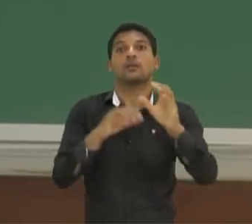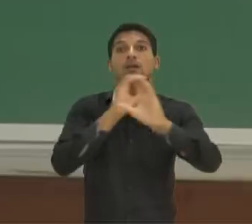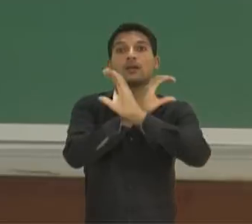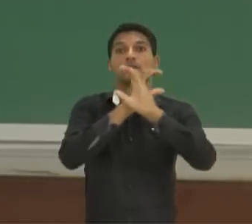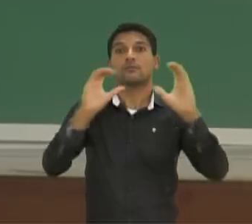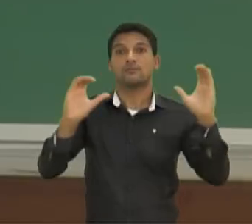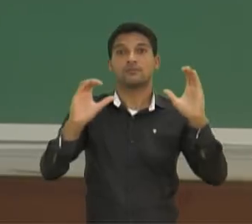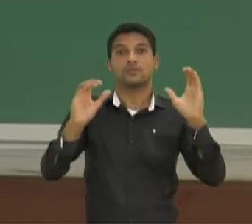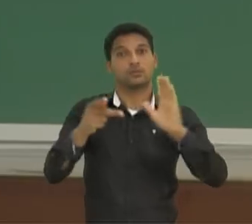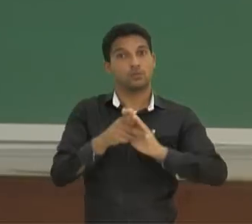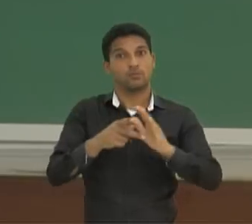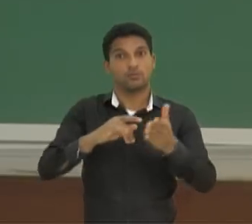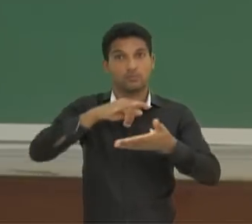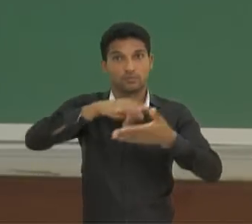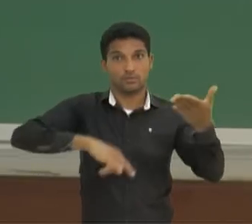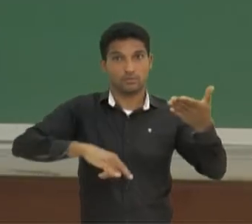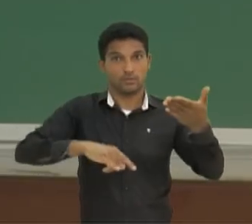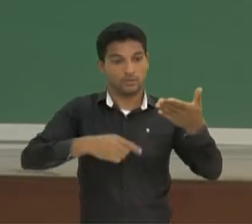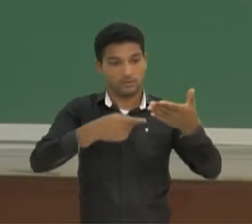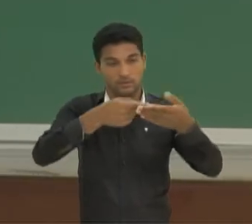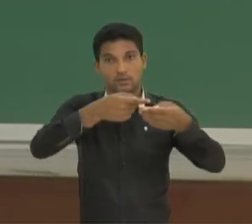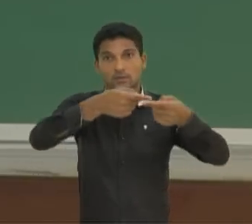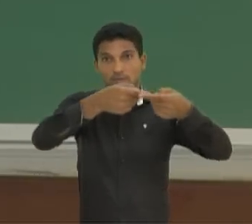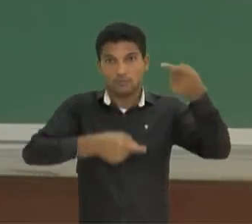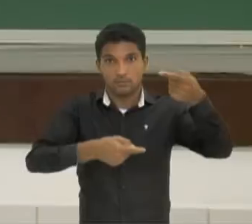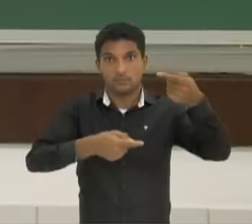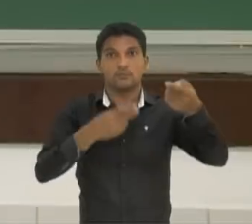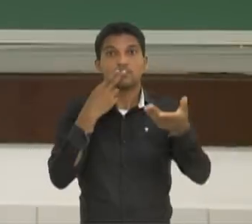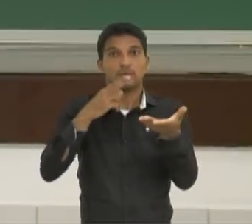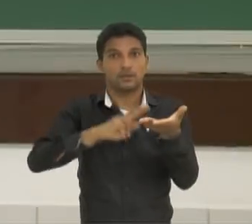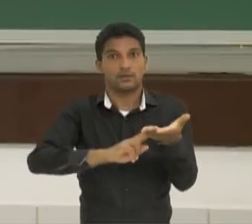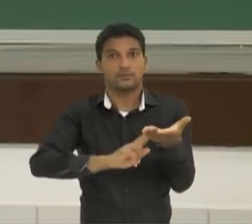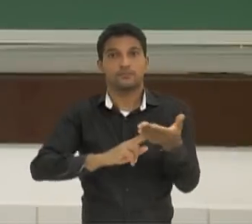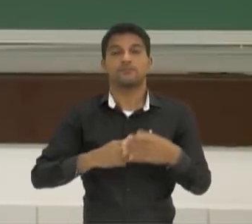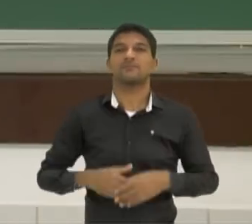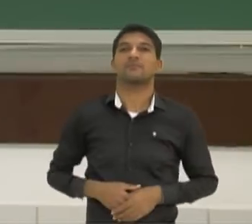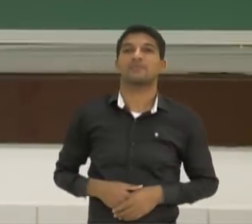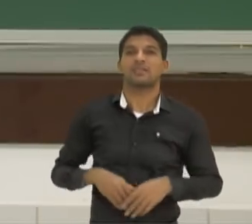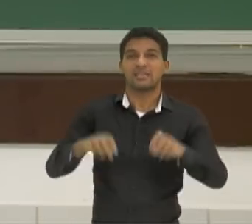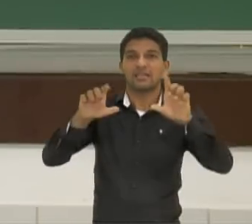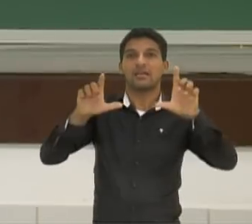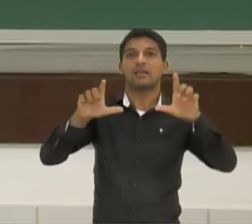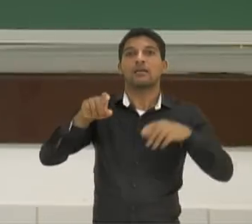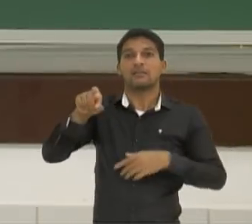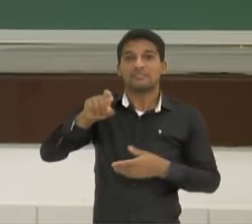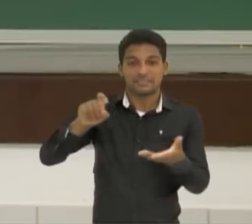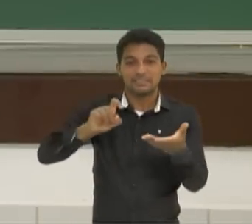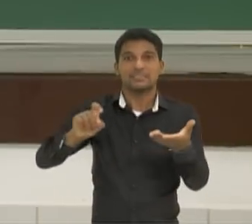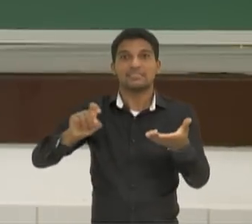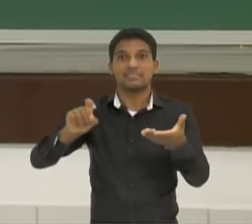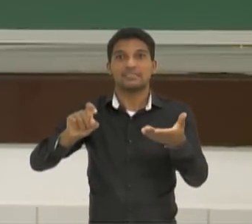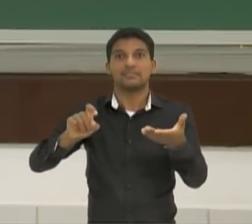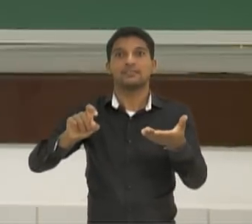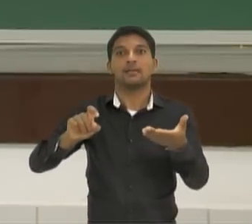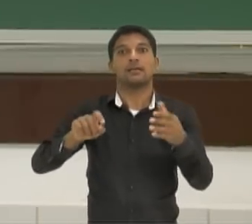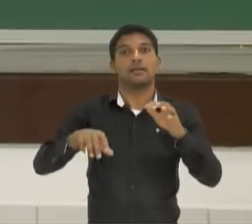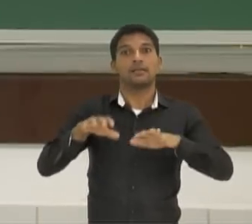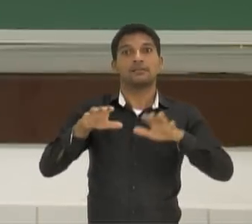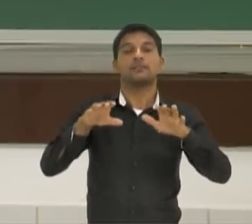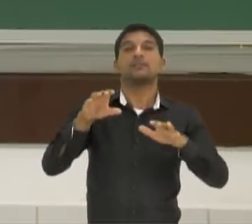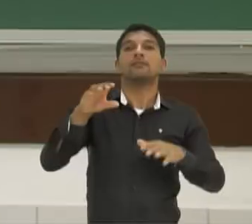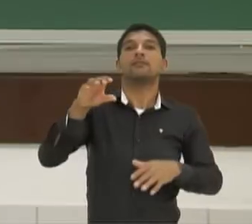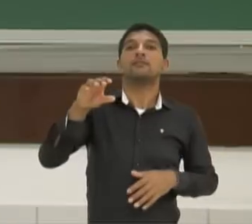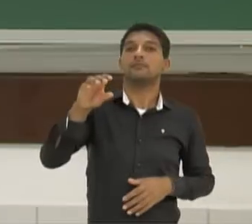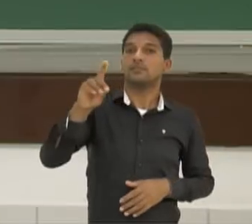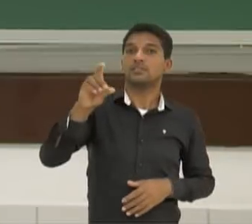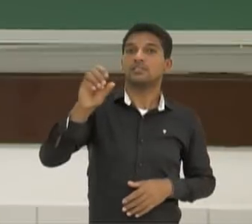né? Mais até do que a assinatura digital, já que a assinatura digital é uma ferramenta eletrônica nova, a gente ainda não tem muito hábito de fazer uso,